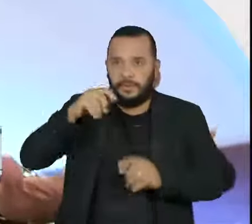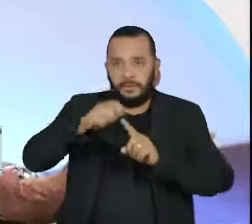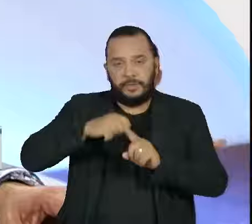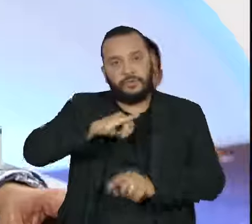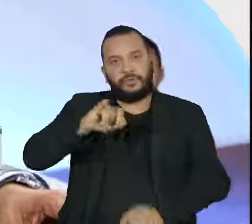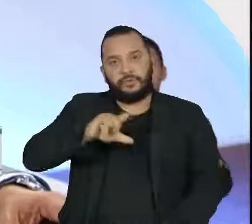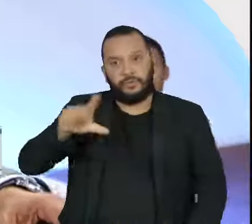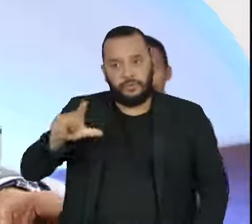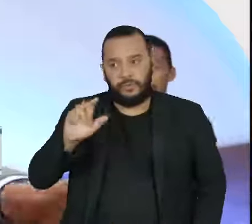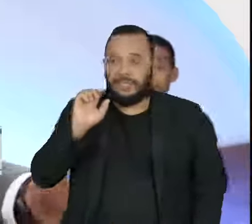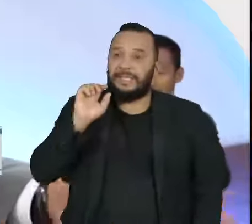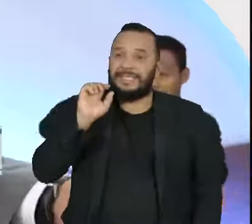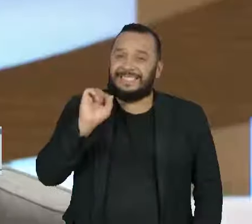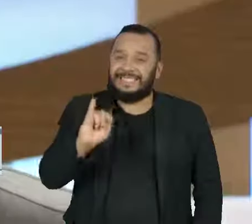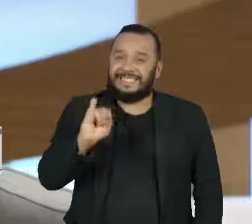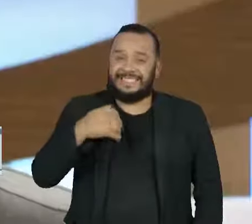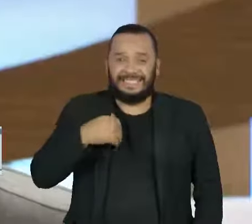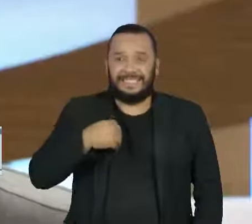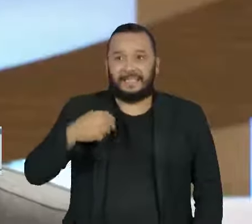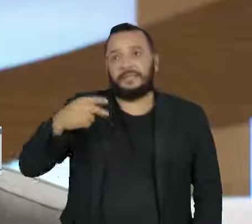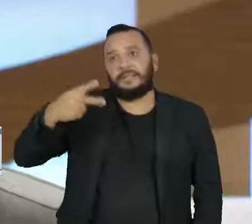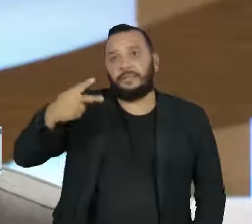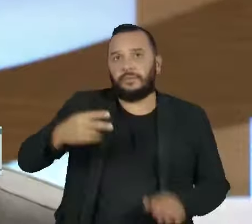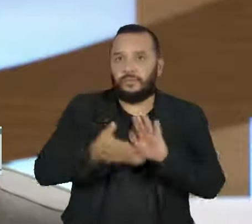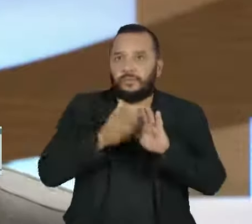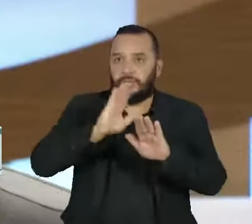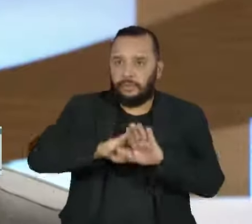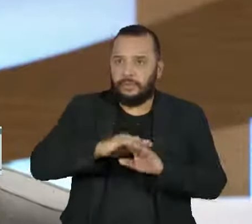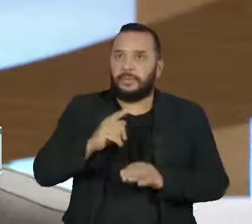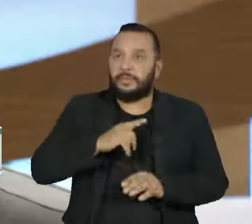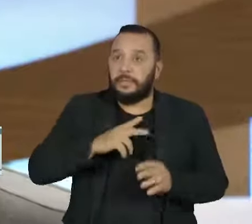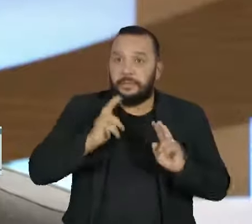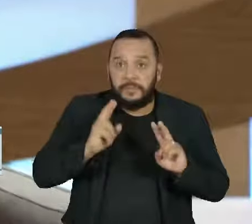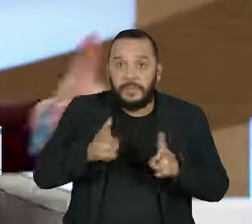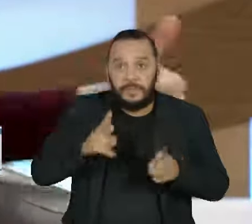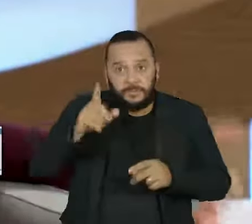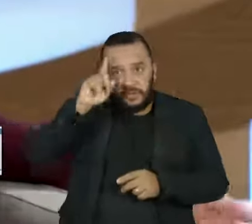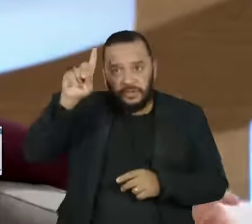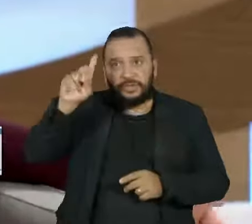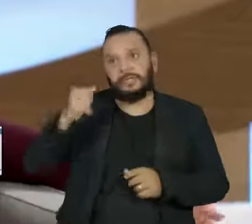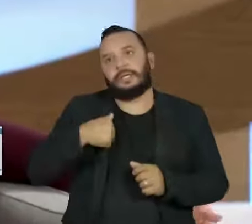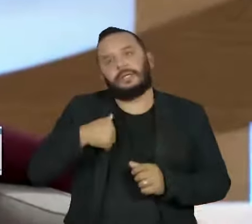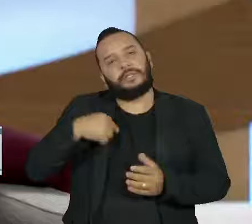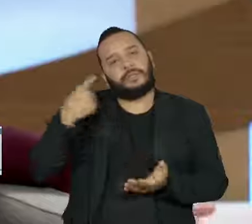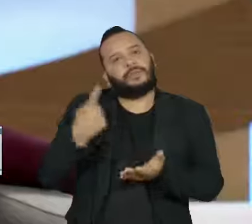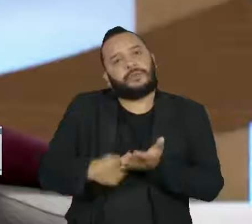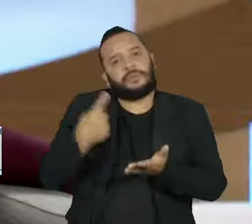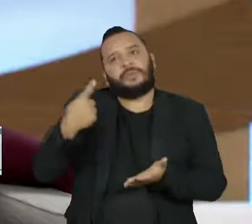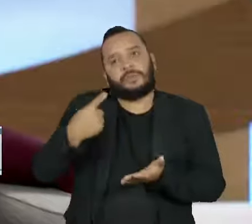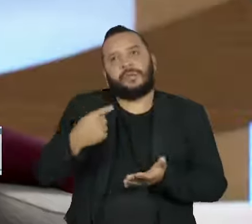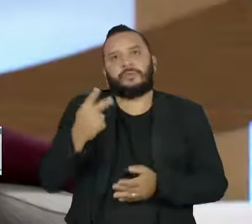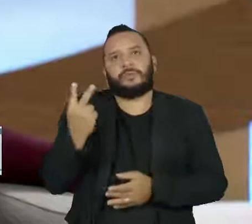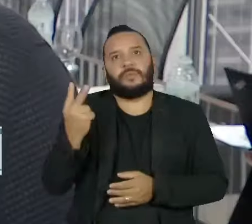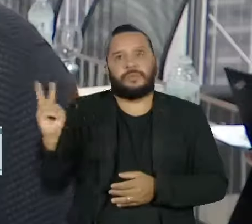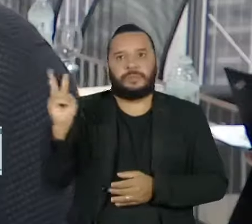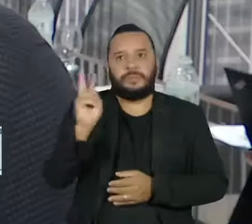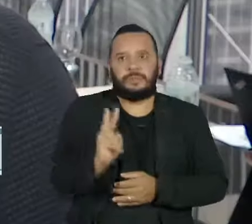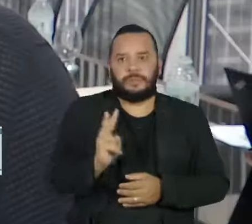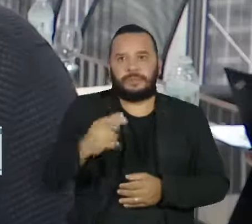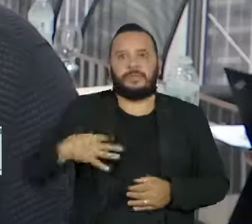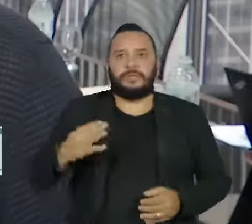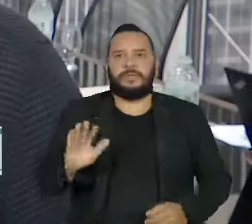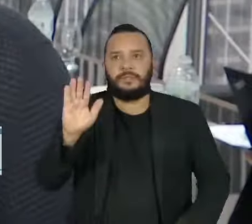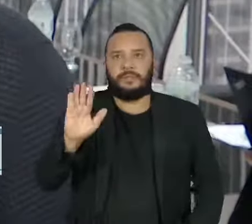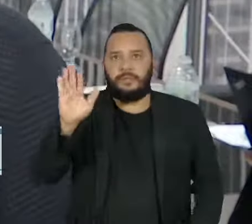julho. Em caso de segundo turno, o Roda Viva receberá no mesmo dia, em data a ser definida, os dois candidatos. O